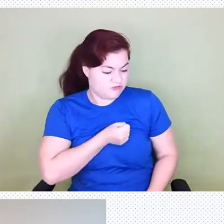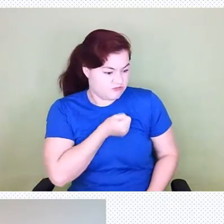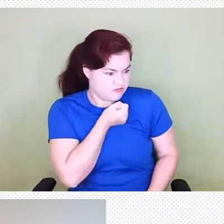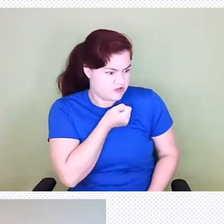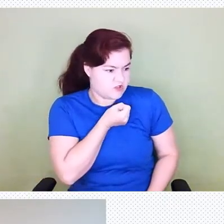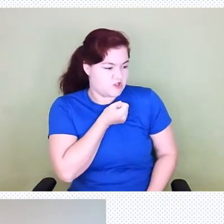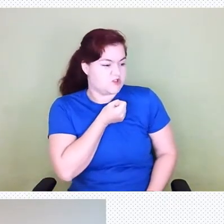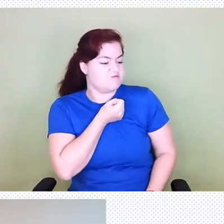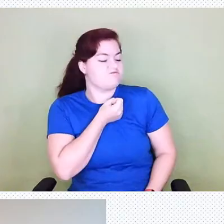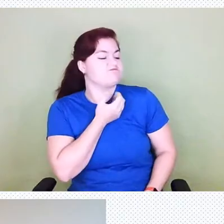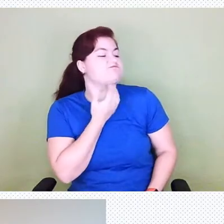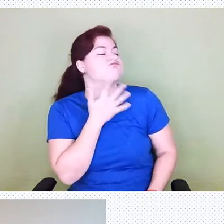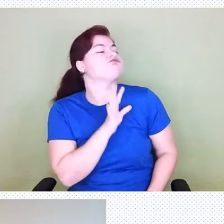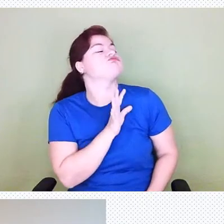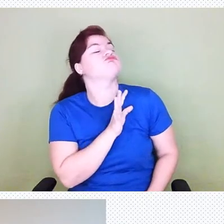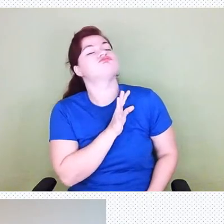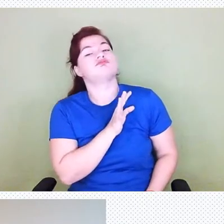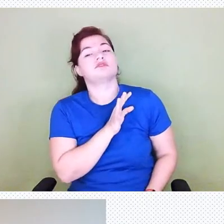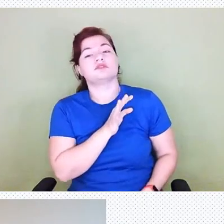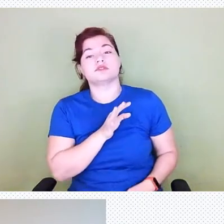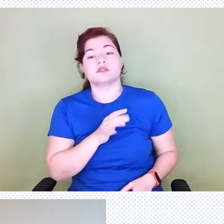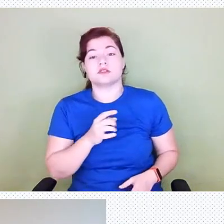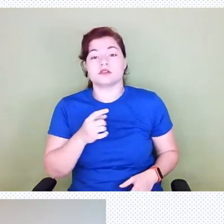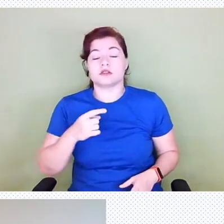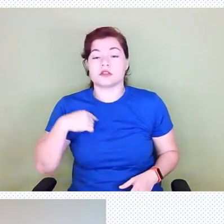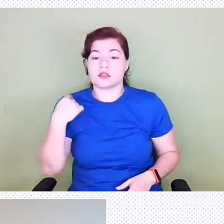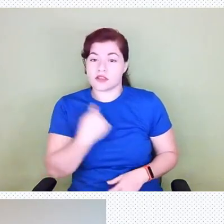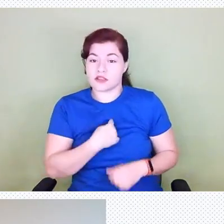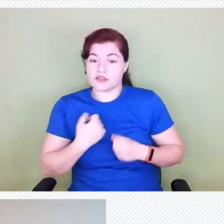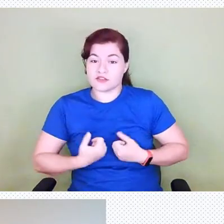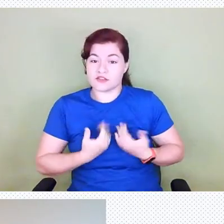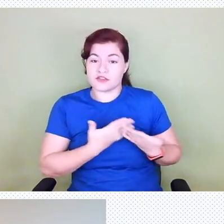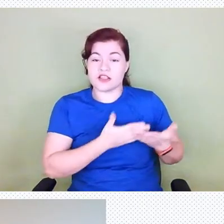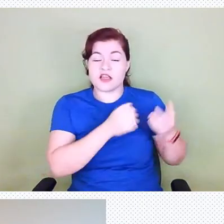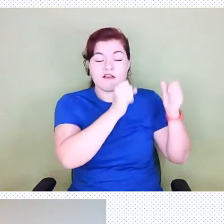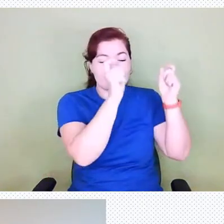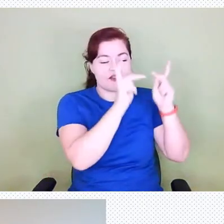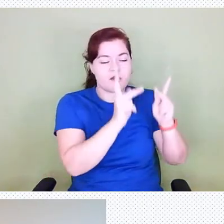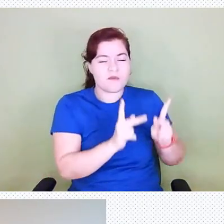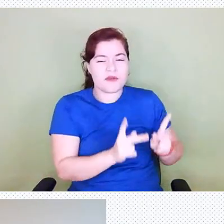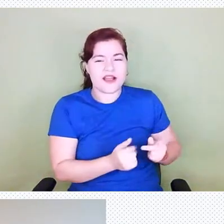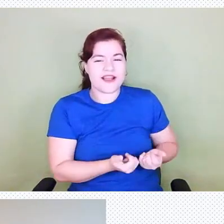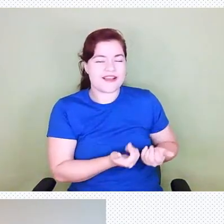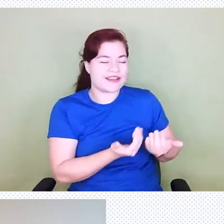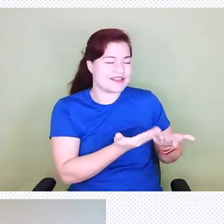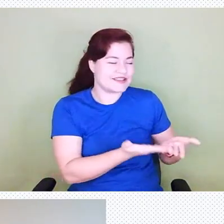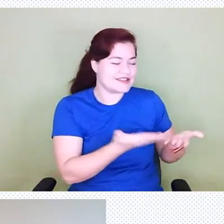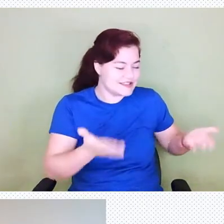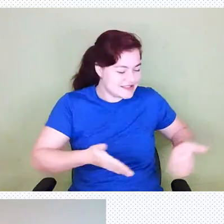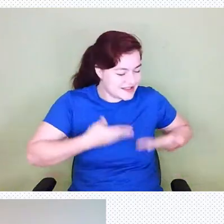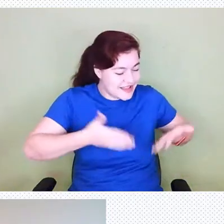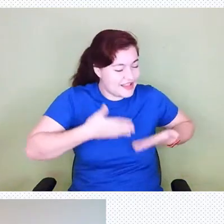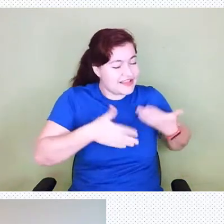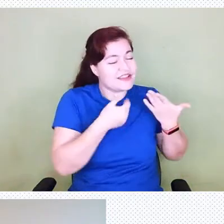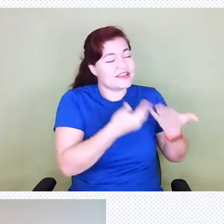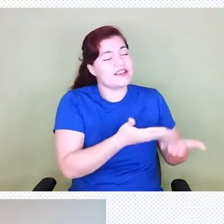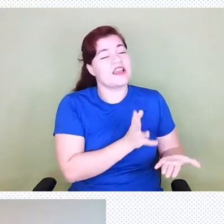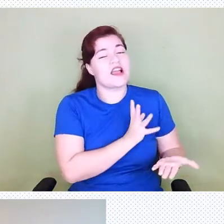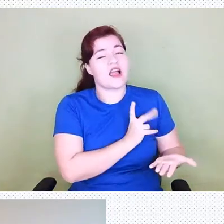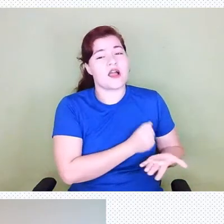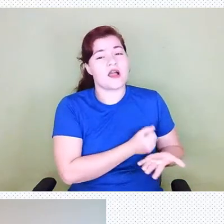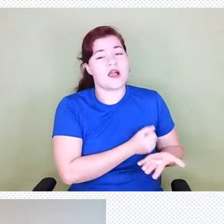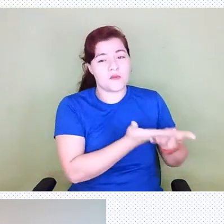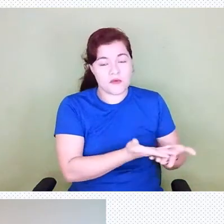a malquerença, que nós levemos a paz, a alegria, o amor. Então,